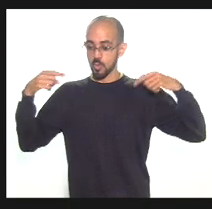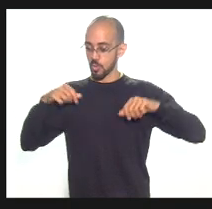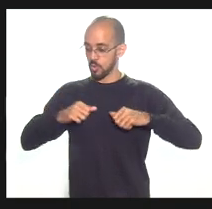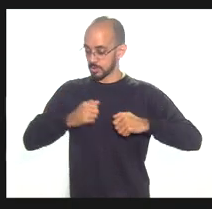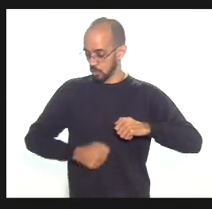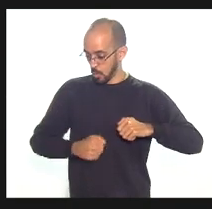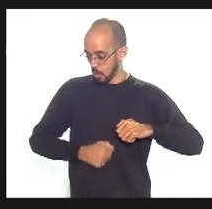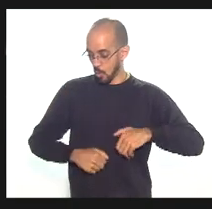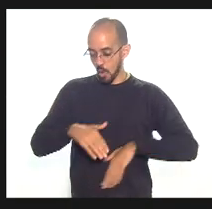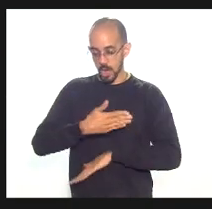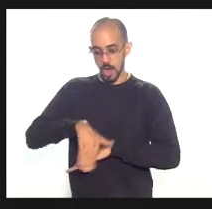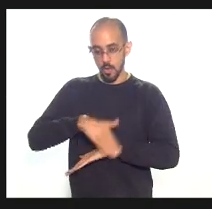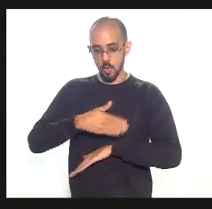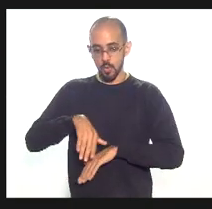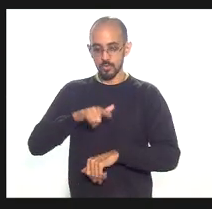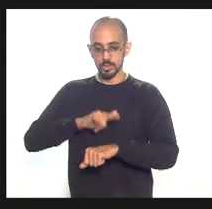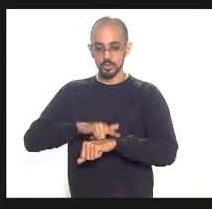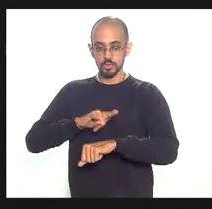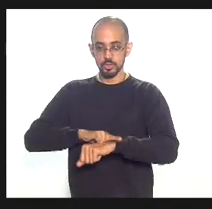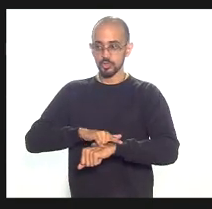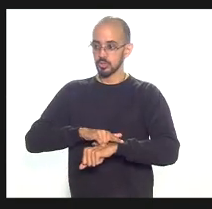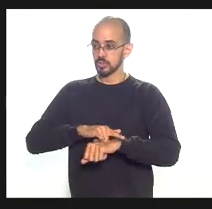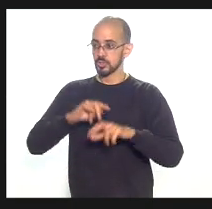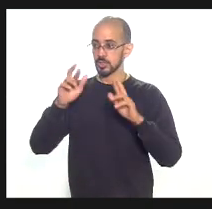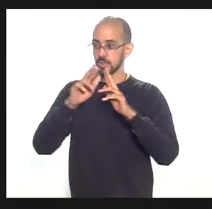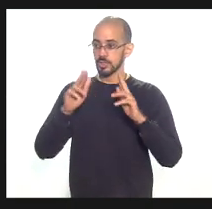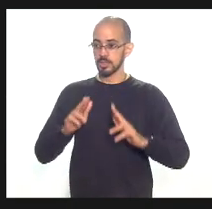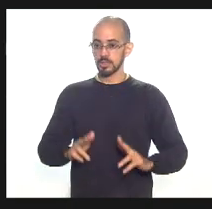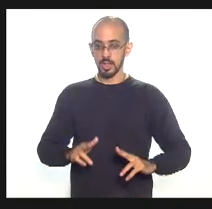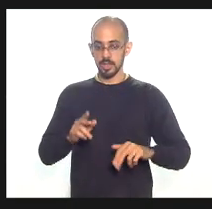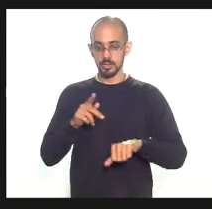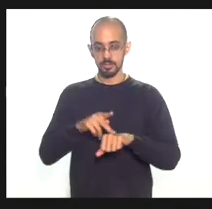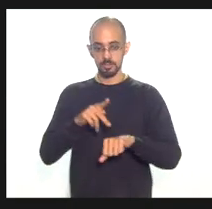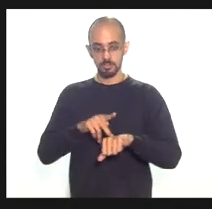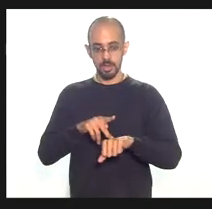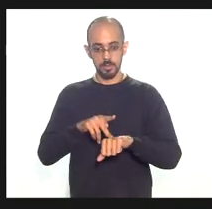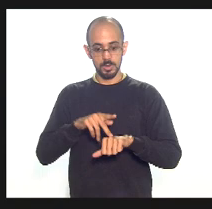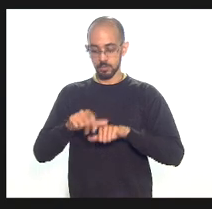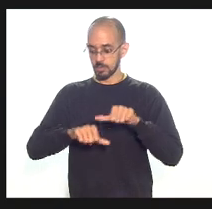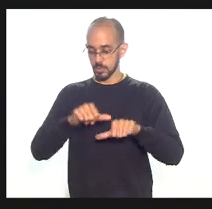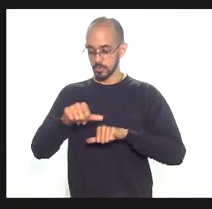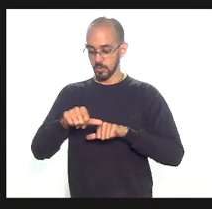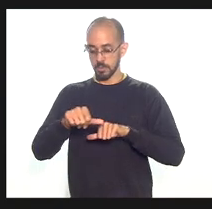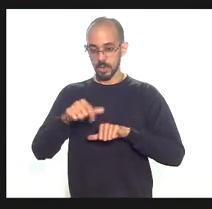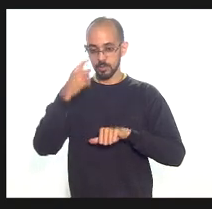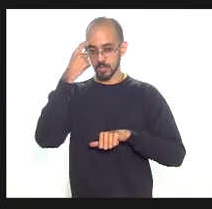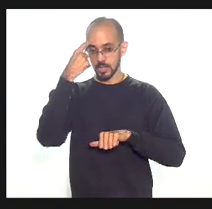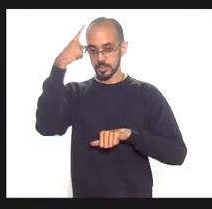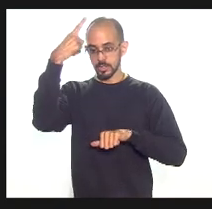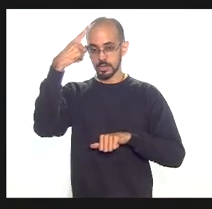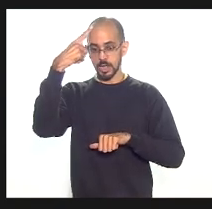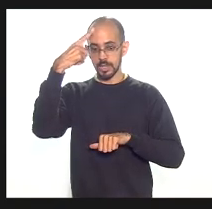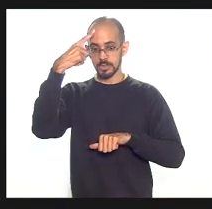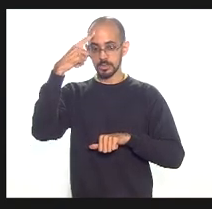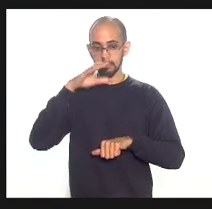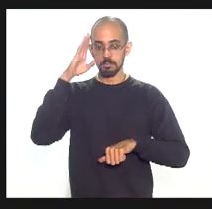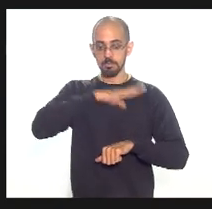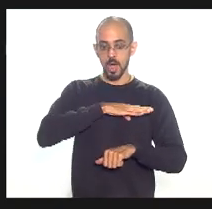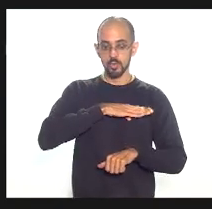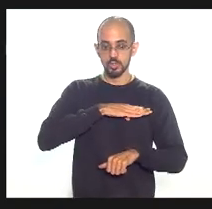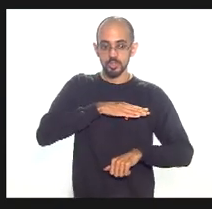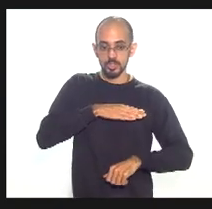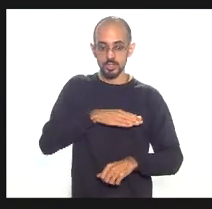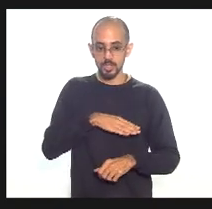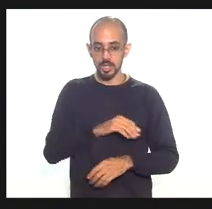da rua mijando em cima de estátua totalmente transformado por essa ideologia maldita que